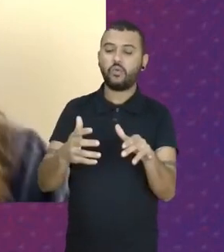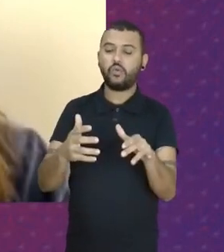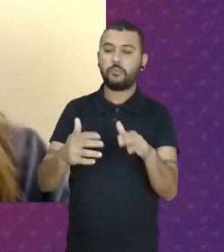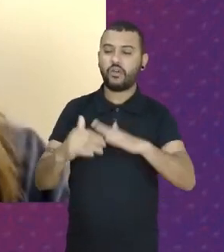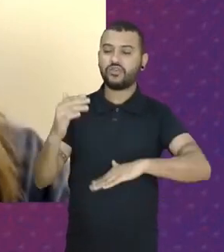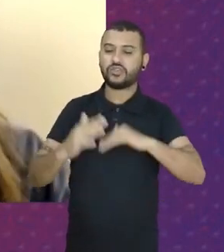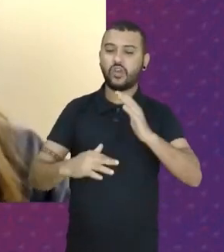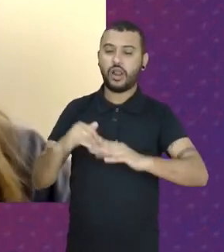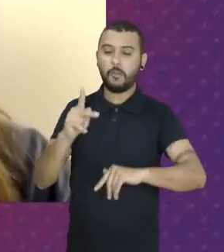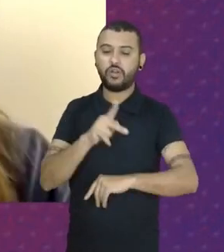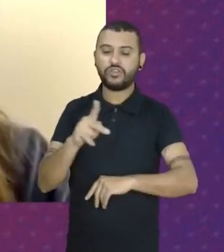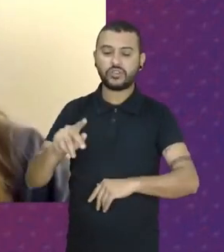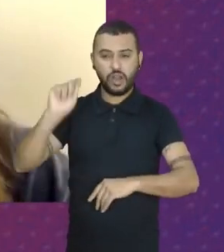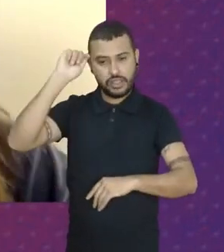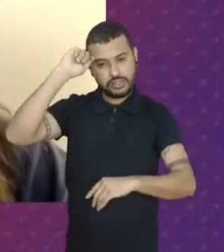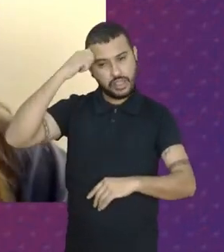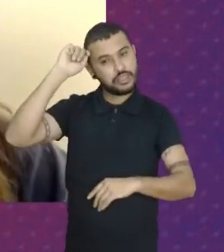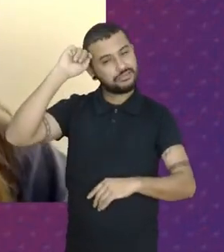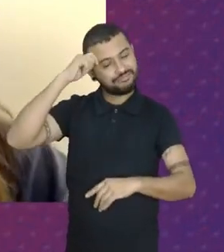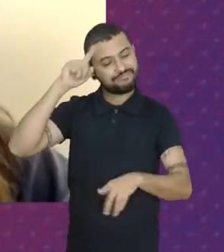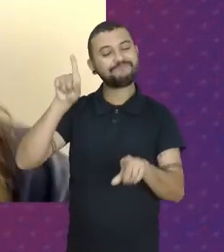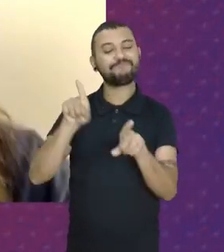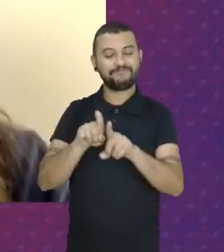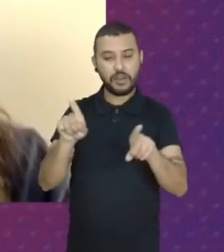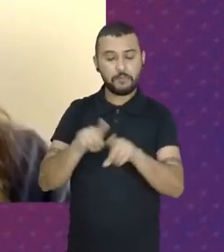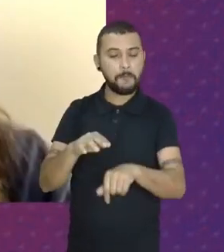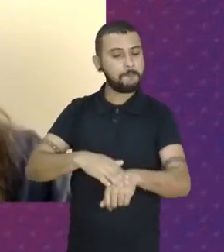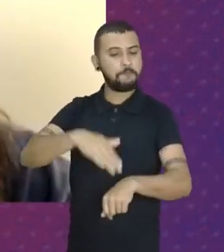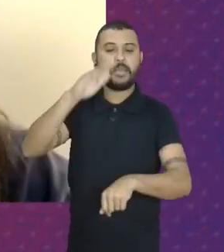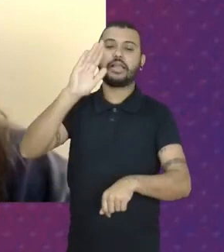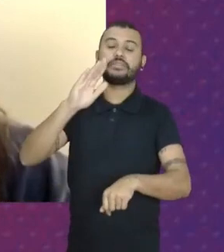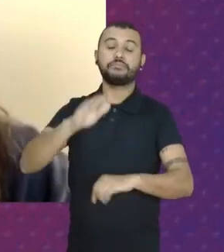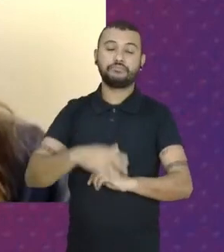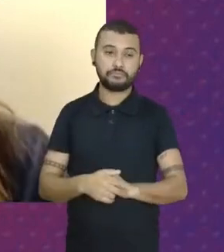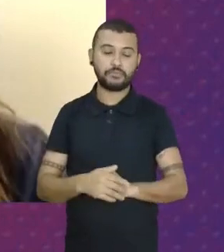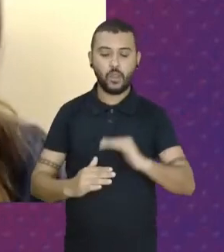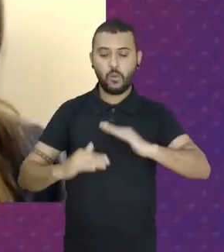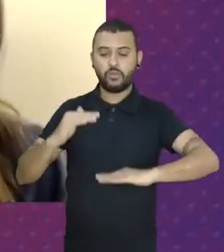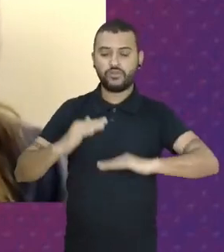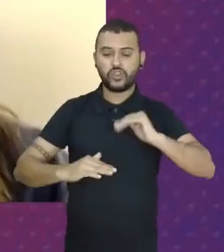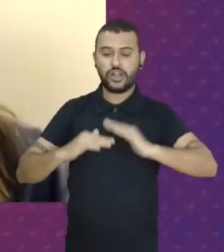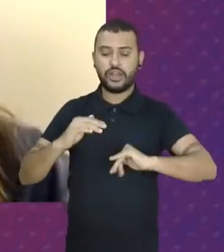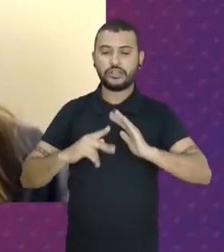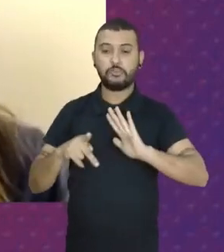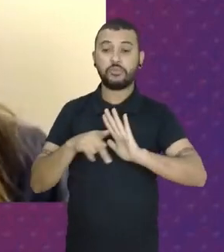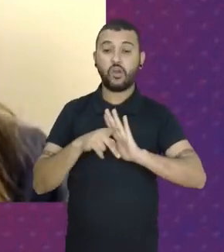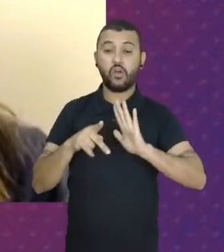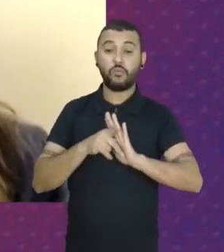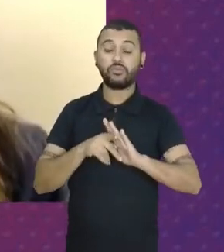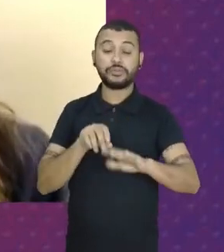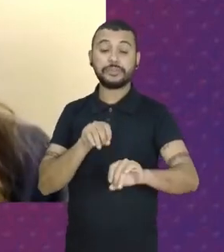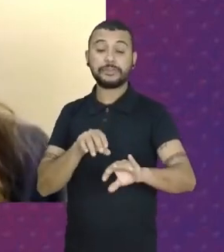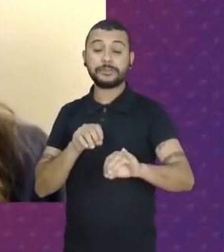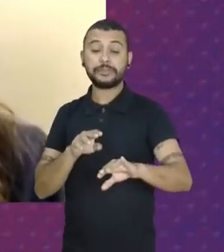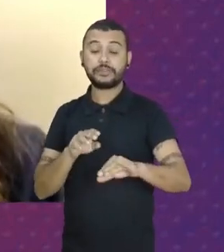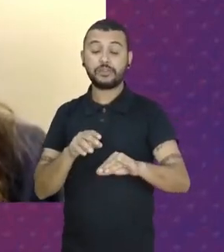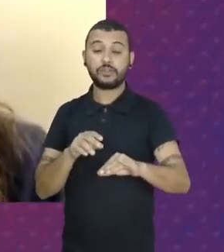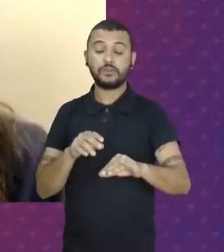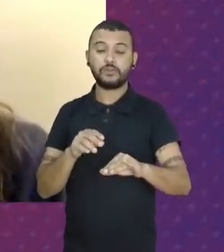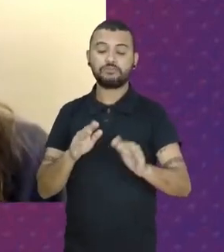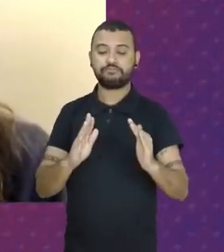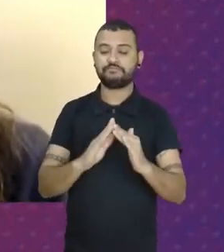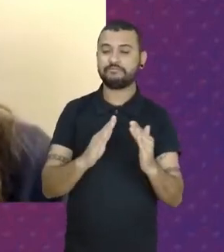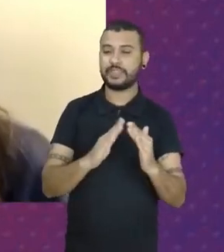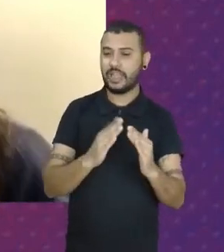e profissionais negras do que as demais. Esse processo de profissionalização da docência na creche